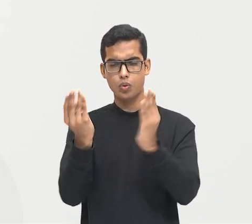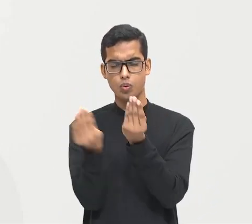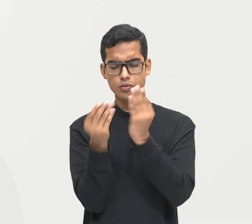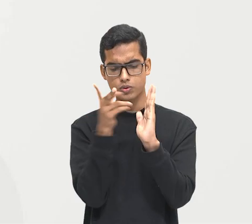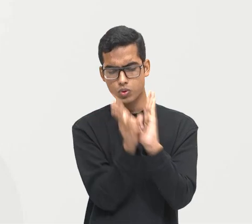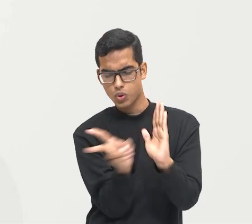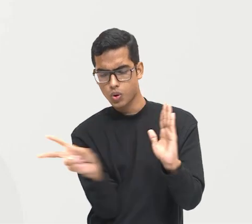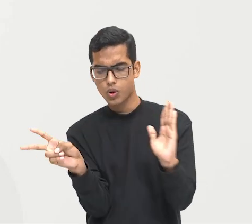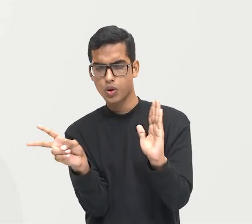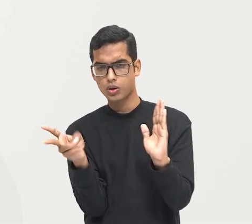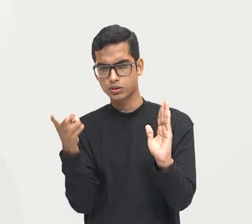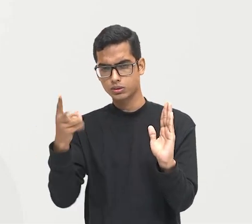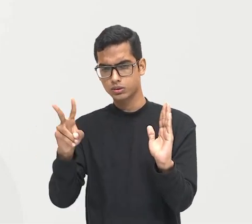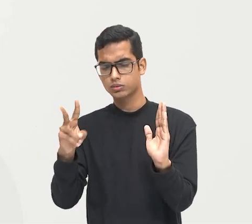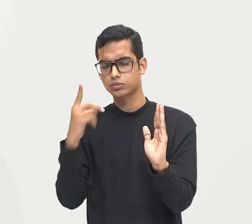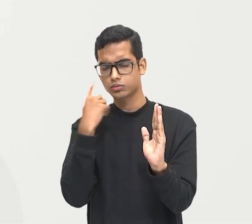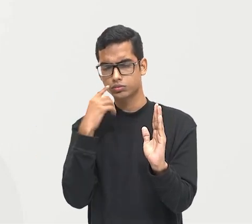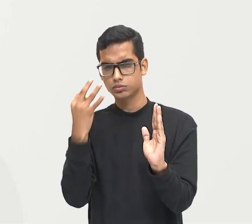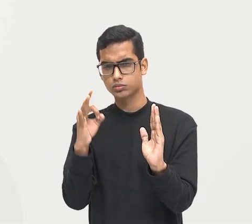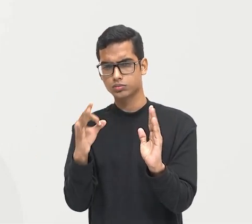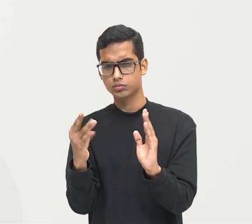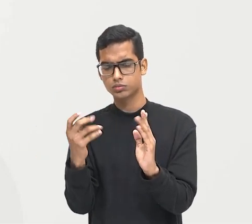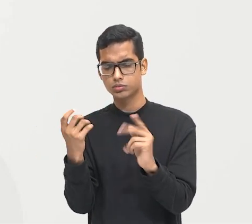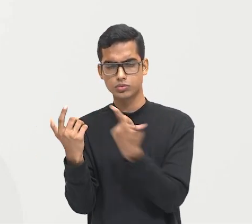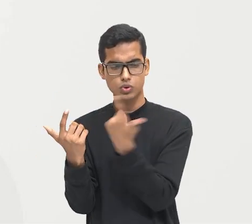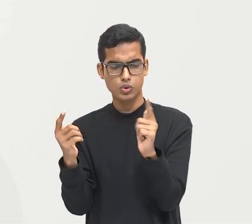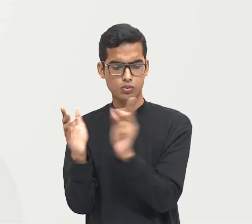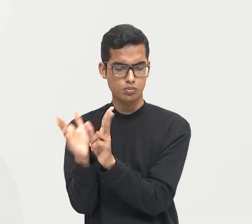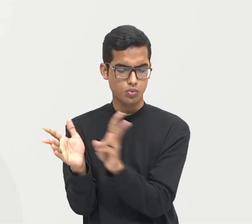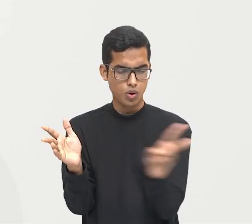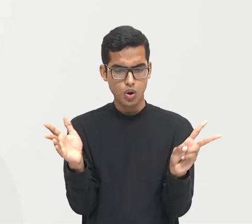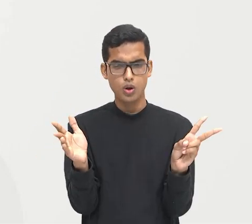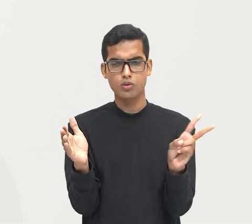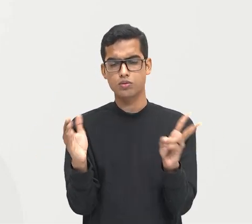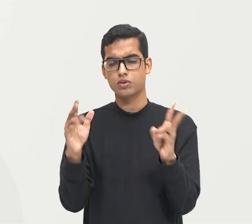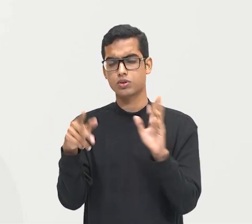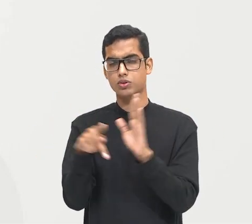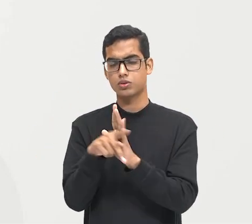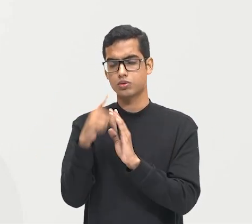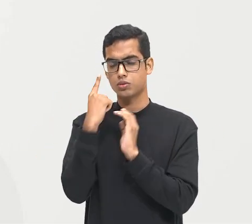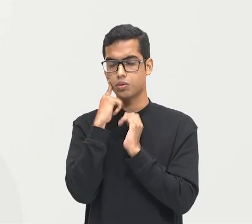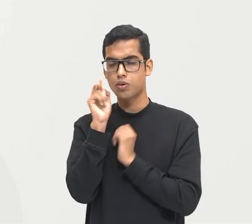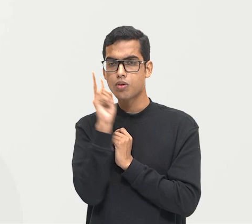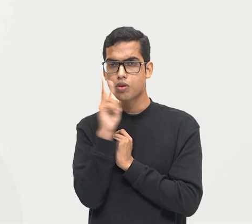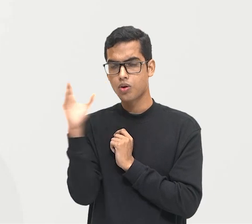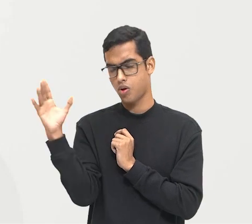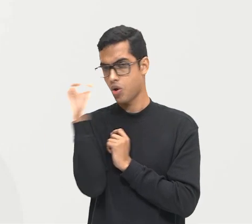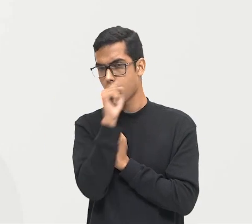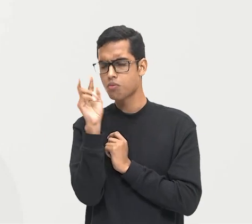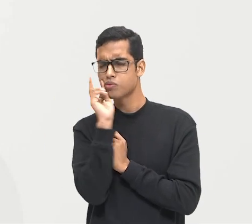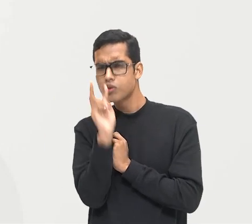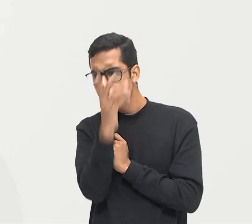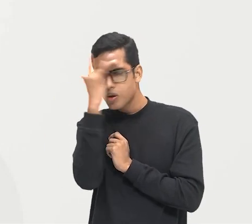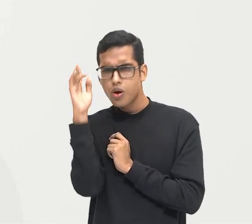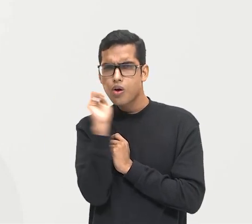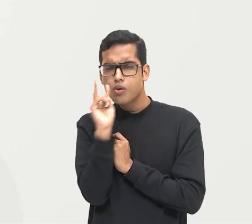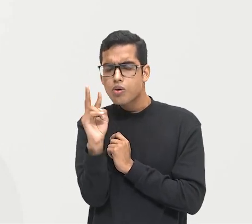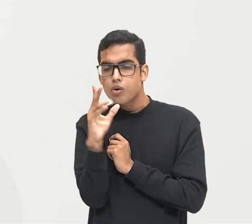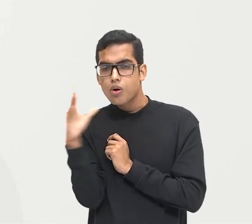continuação dessa imagem, né? Dos montes, parece que tem outra montanha ali embaixo, mas na verdade é um reflexo, né? Mostrando para a gente o fenômeno da